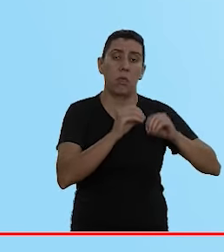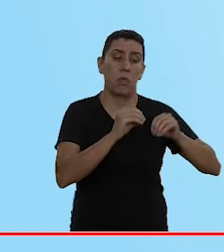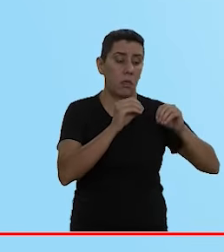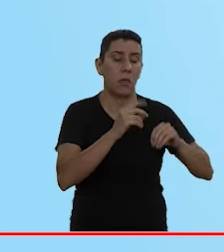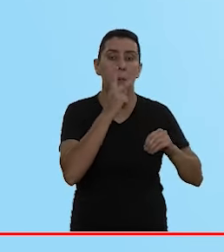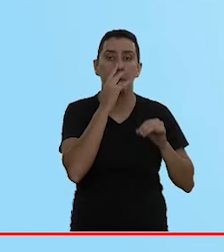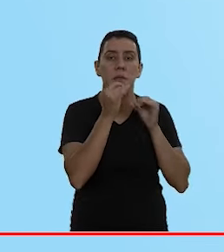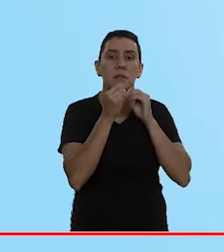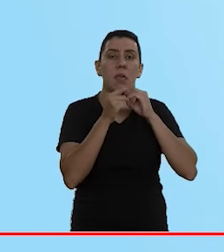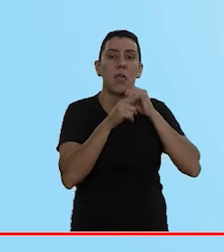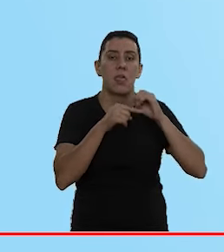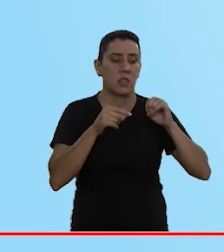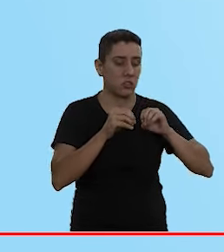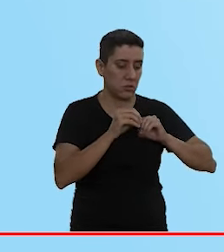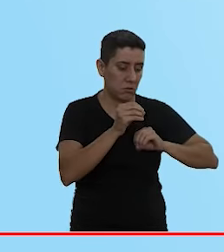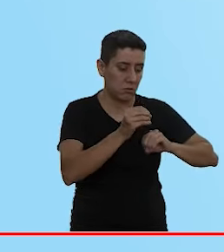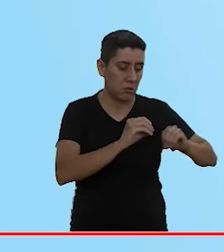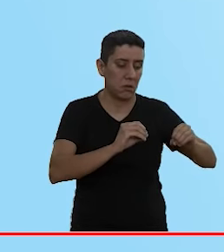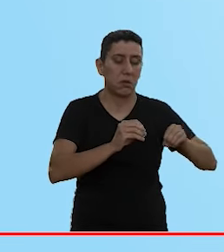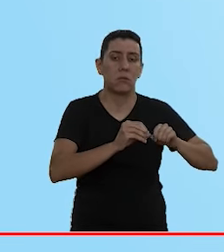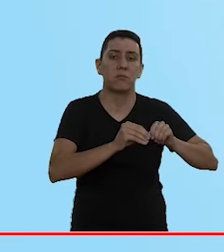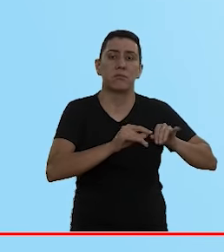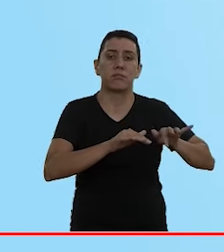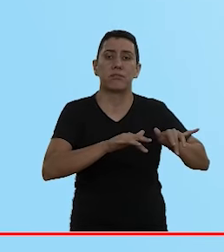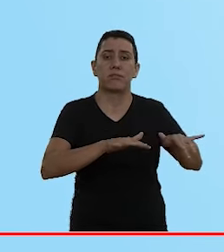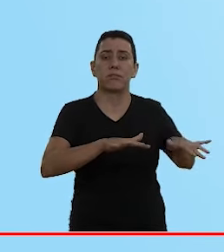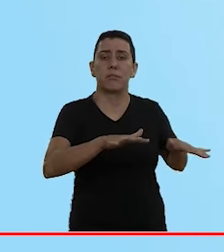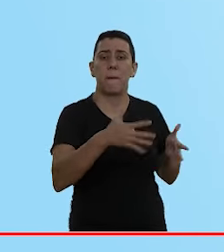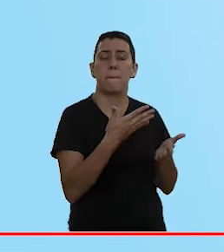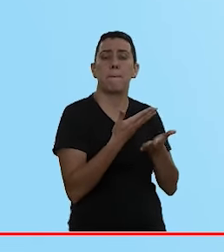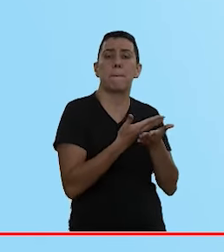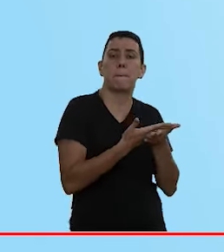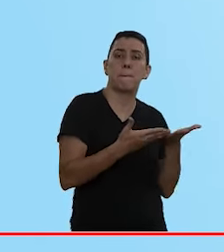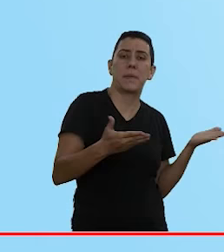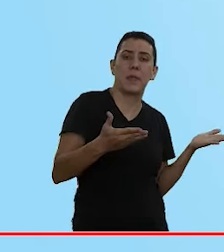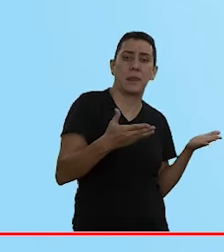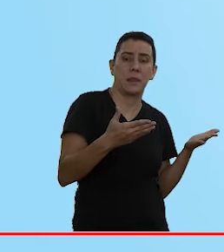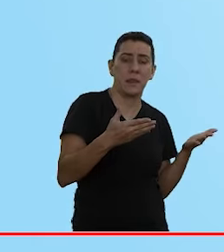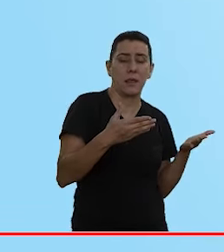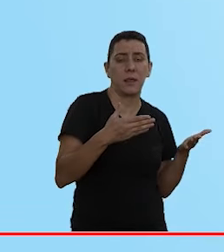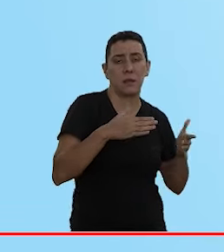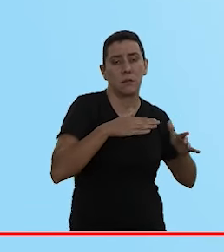elétrons queiram migrar para os frames. E conforme você vai tendo